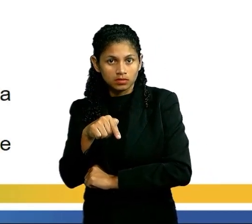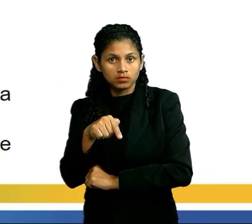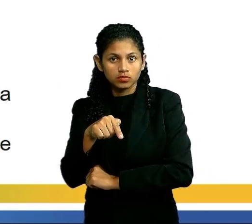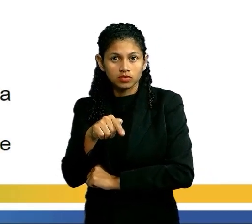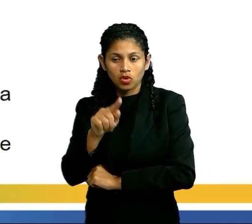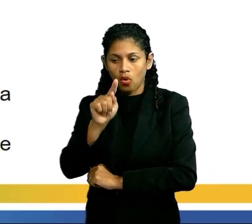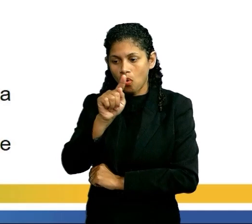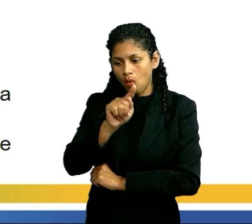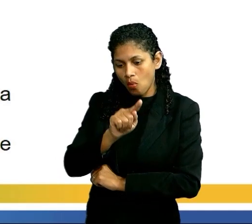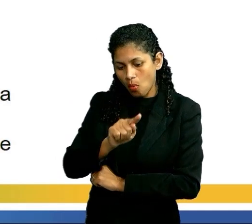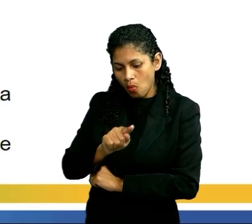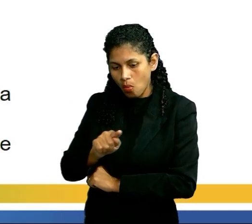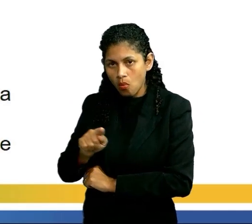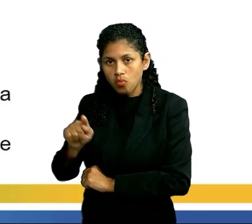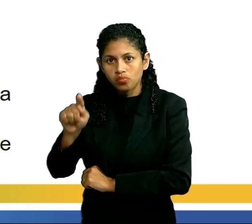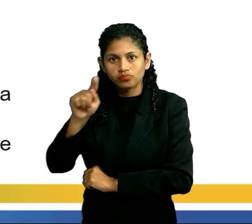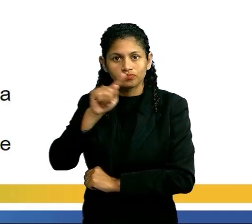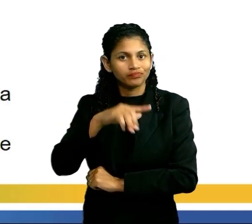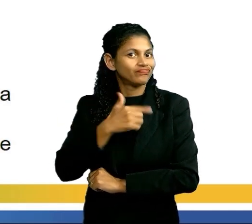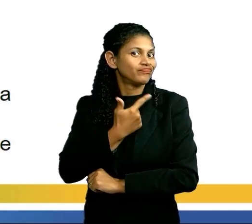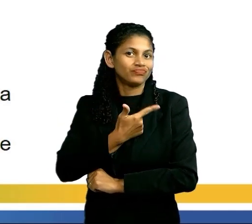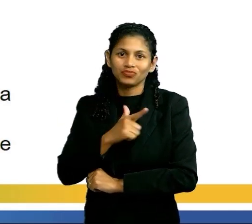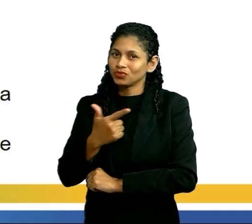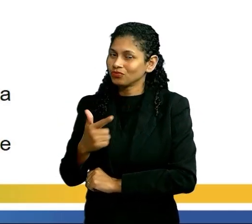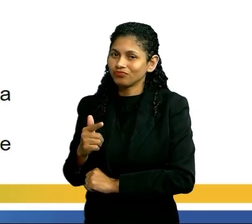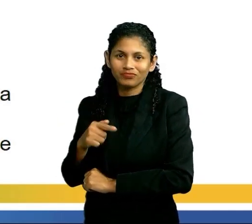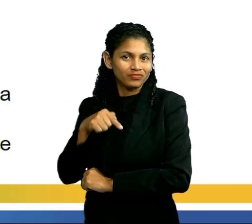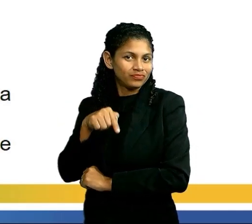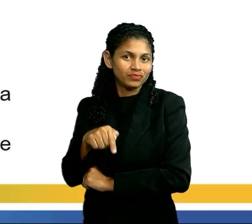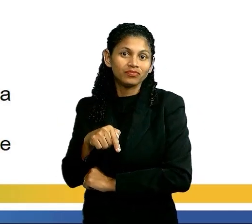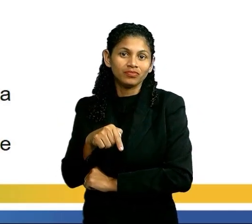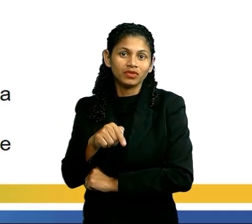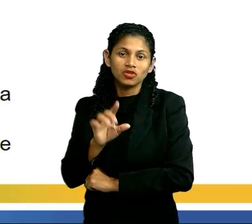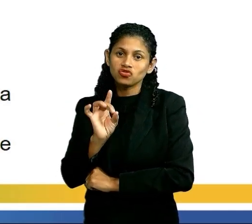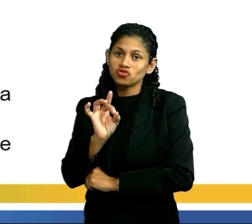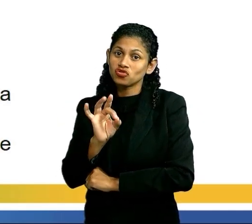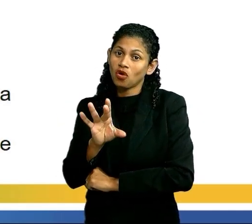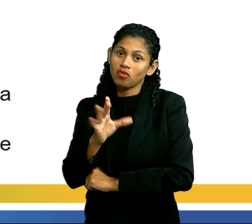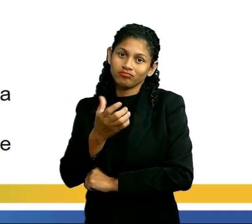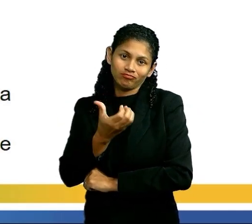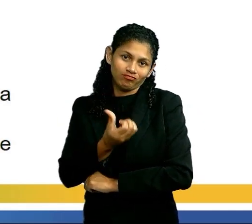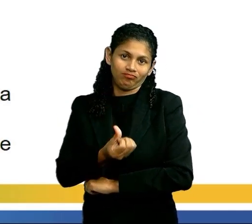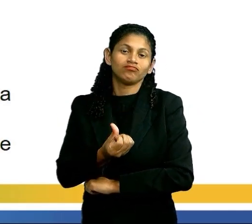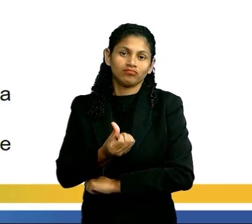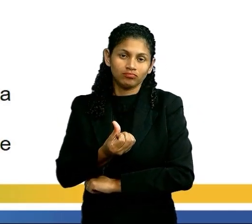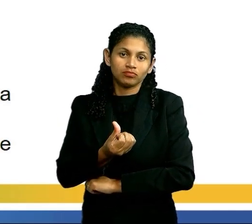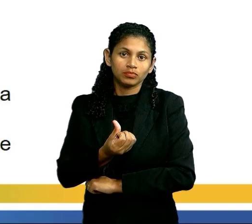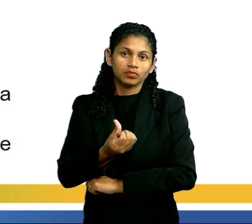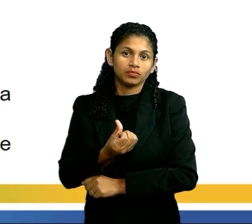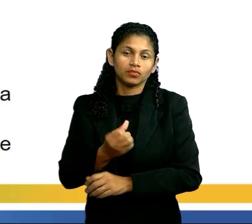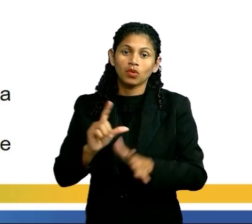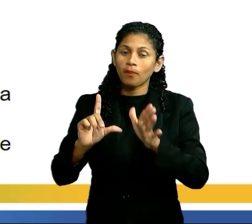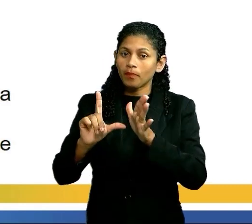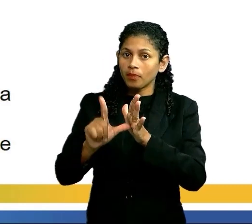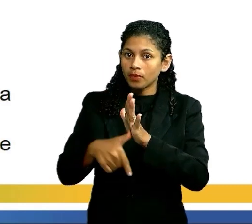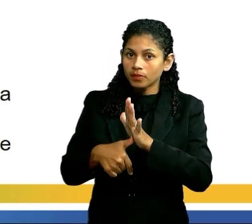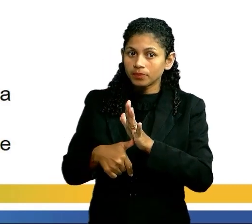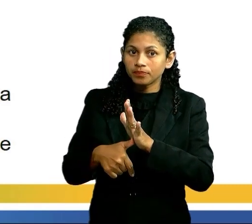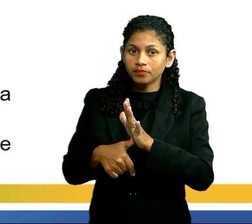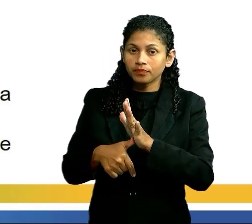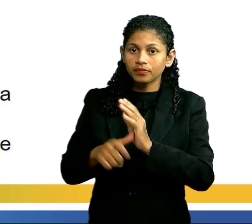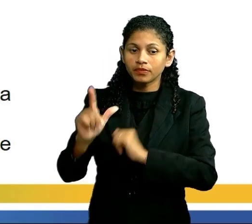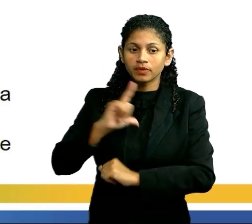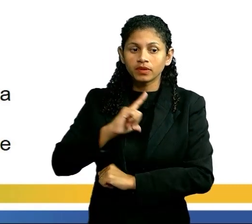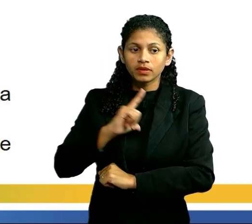nós acabamos de ver que são 6 carbonos, certo? Próximo,